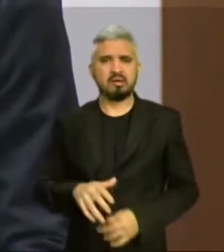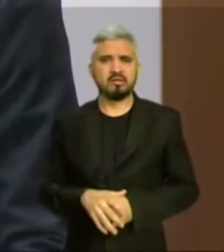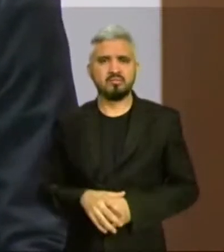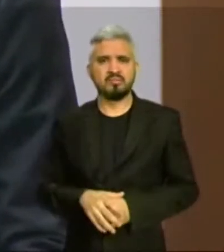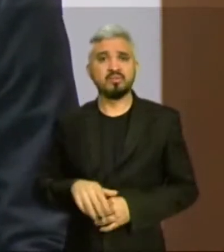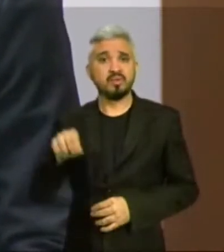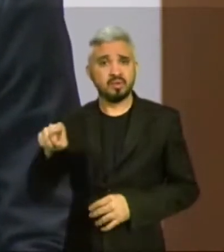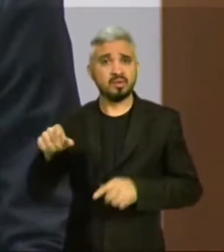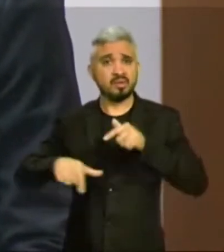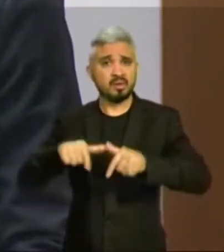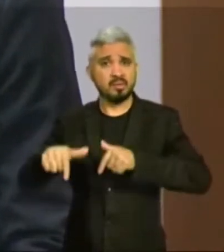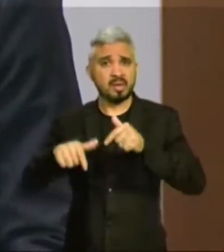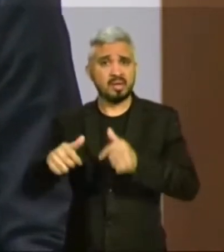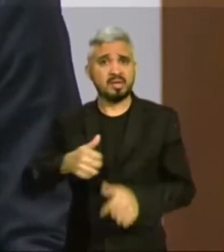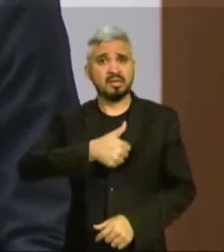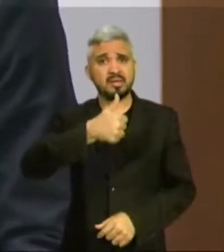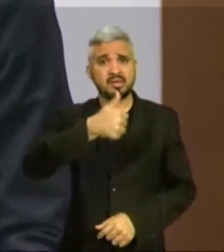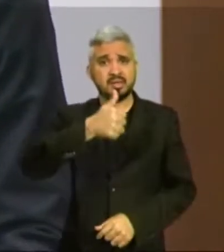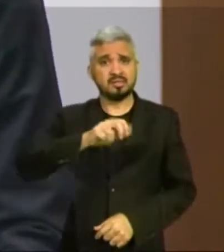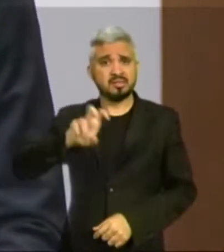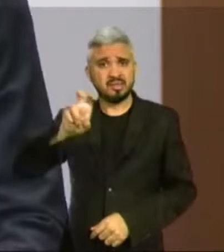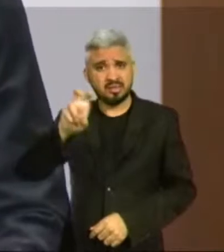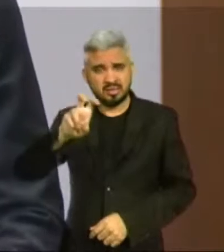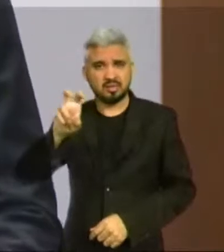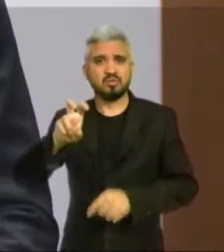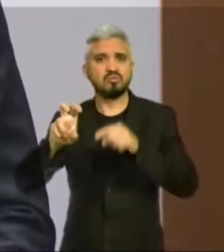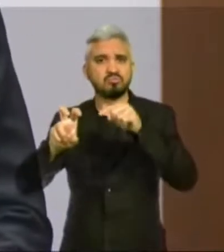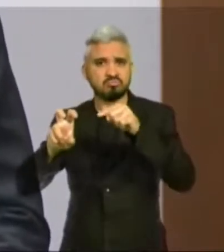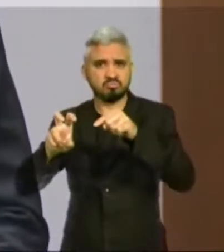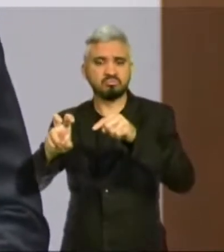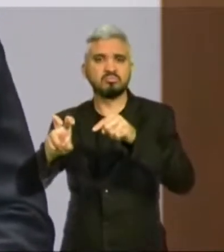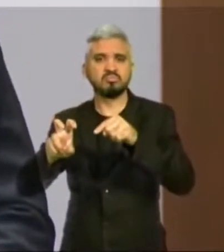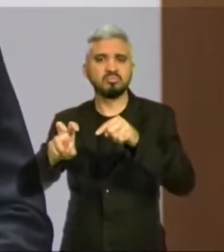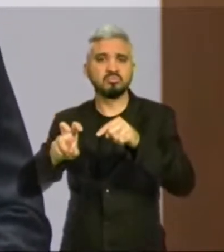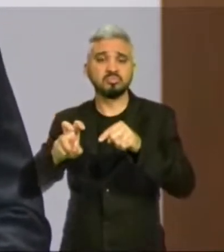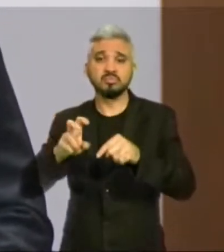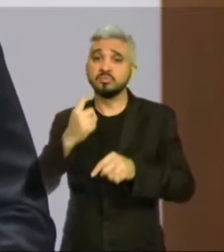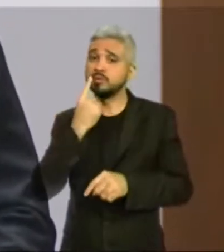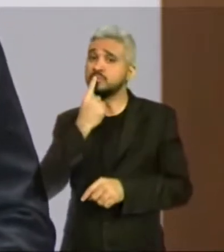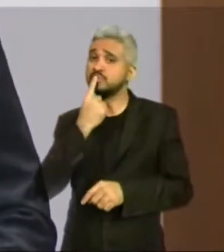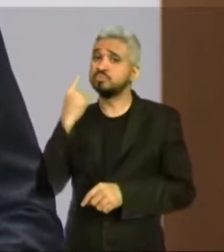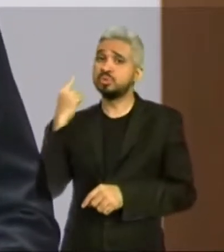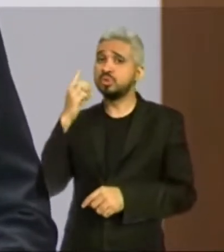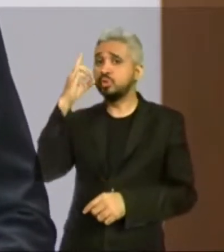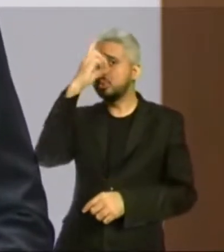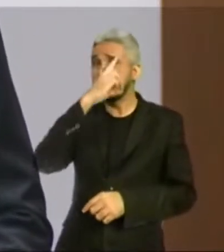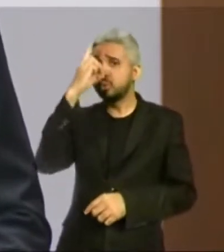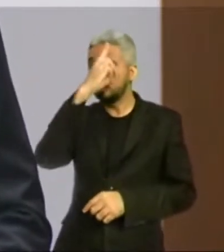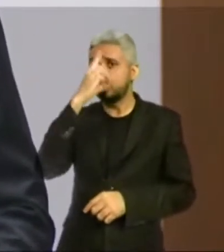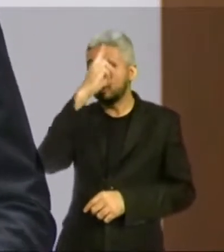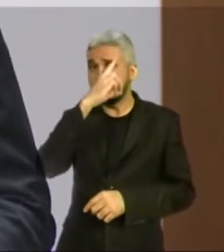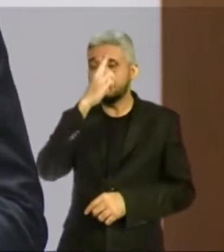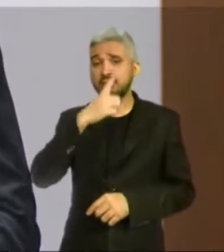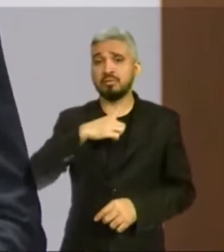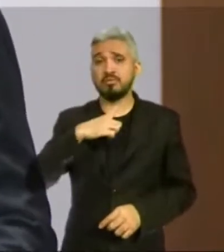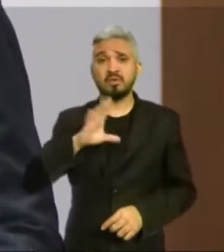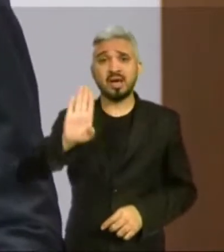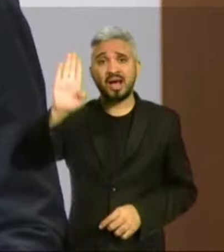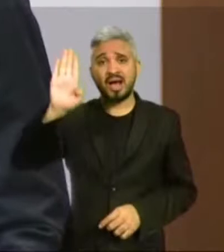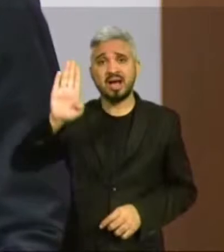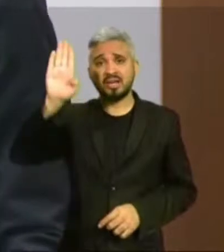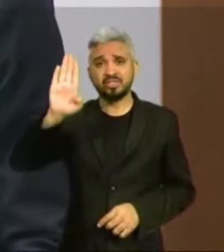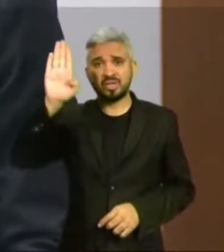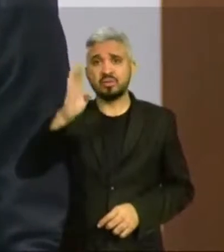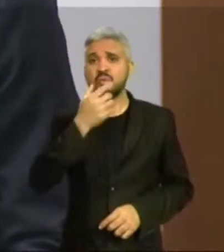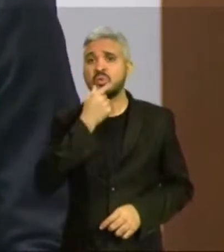Militar. Infelizmente, no último domingo, um candidato a prefeito lá da cidade de Bacabal, o candidato Marcos